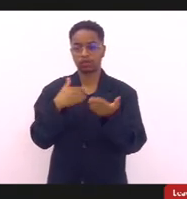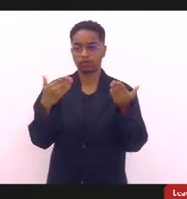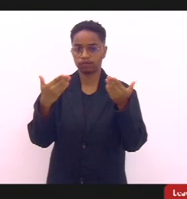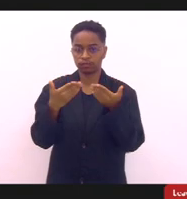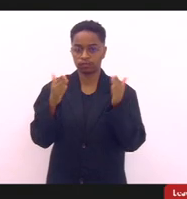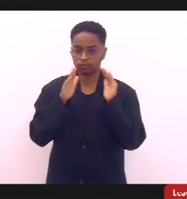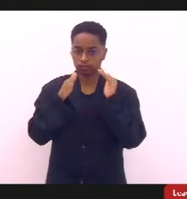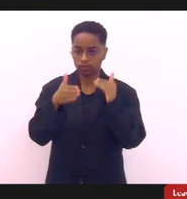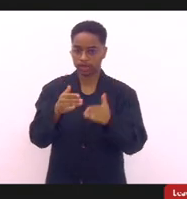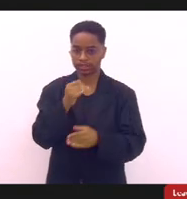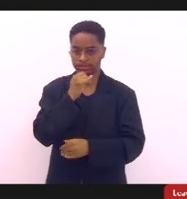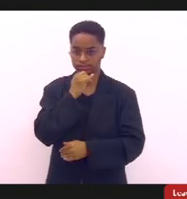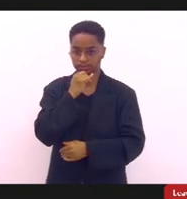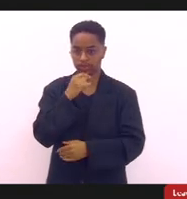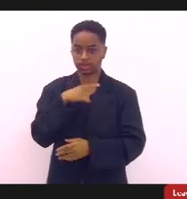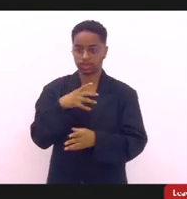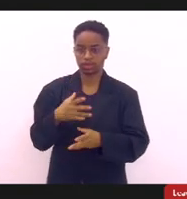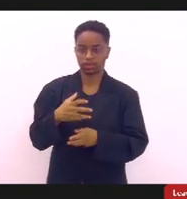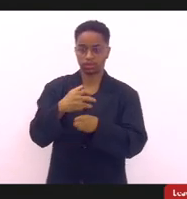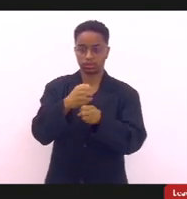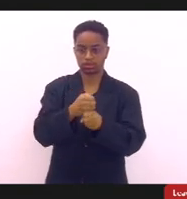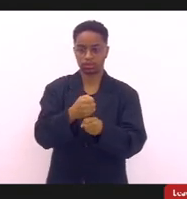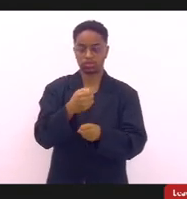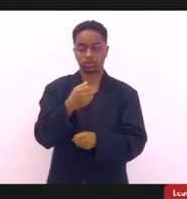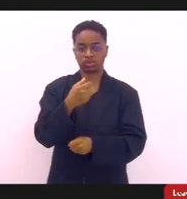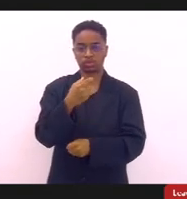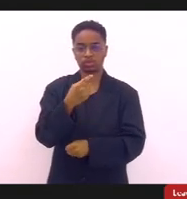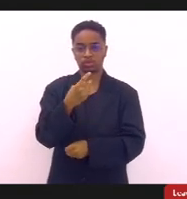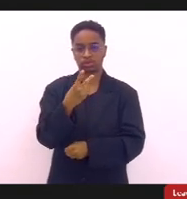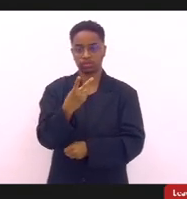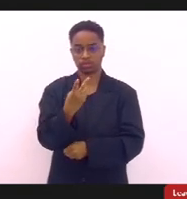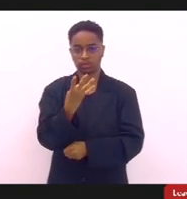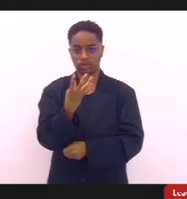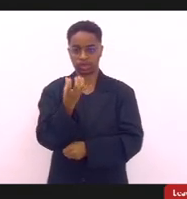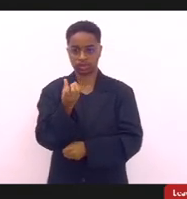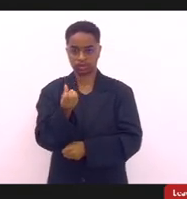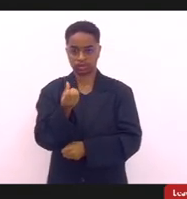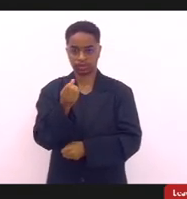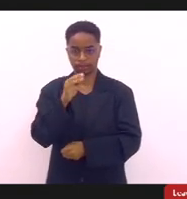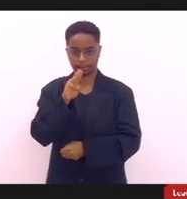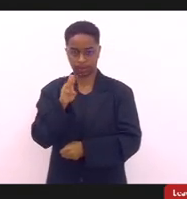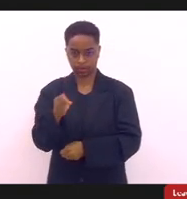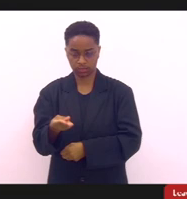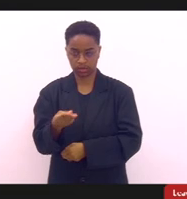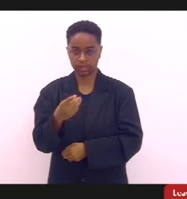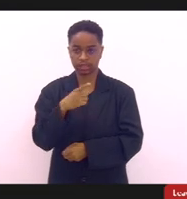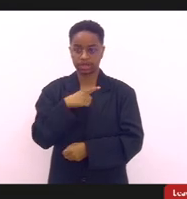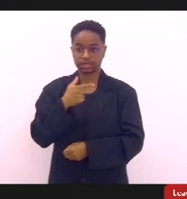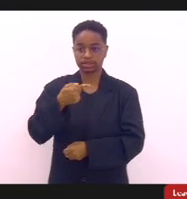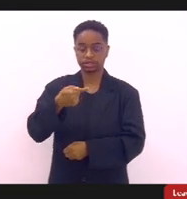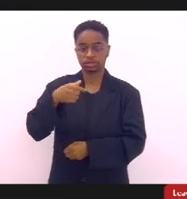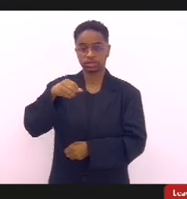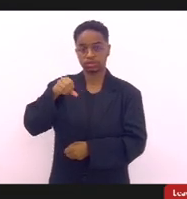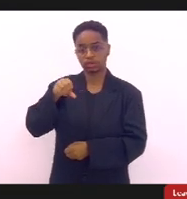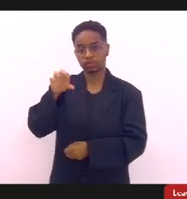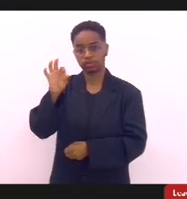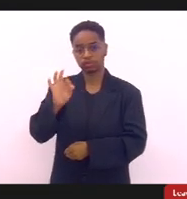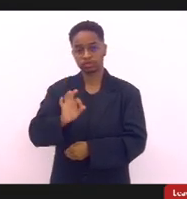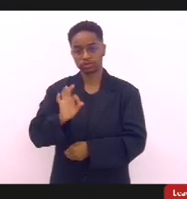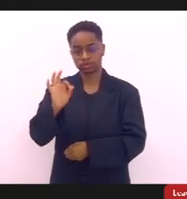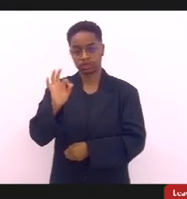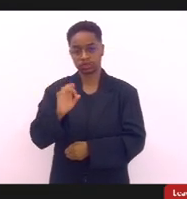exemplo, a gente tem, desse total de 246 milhões, nós tivemos 79% vão estar